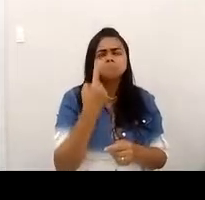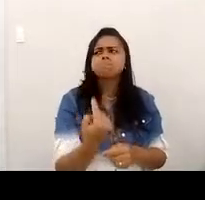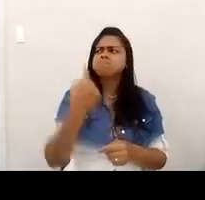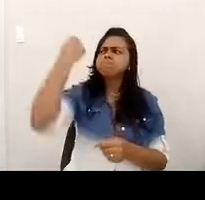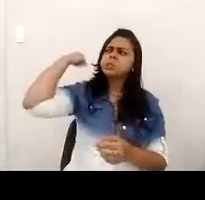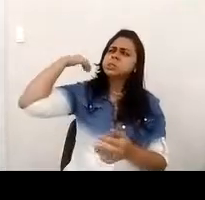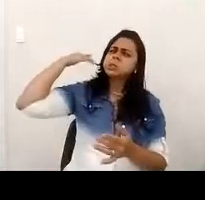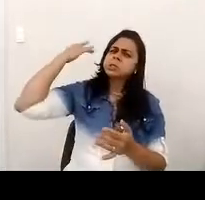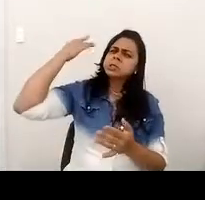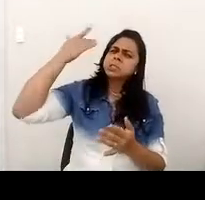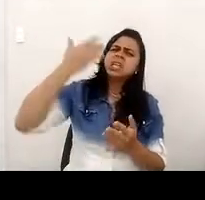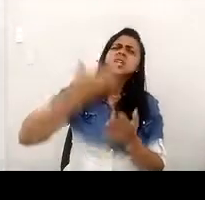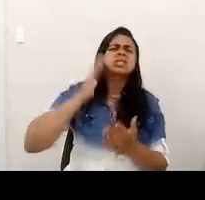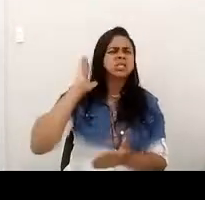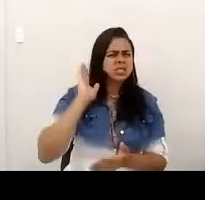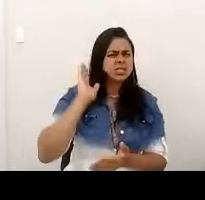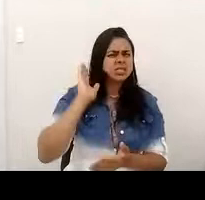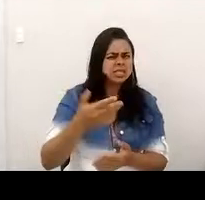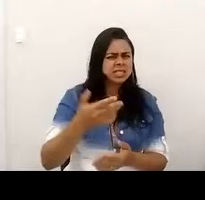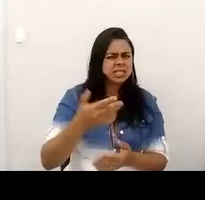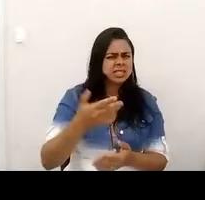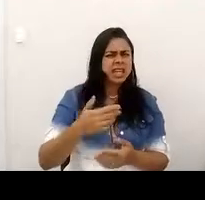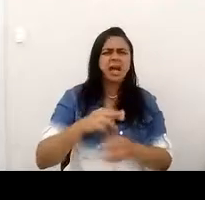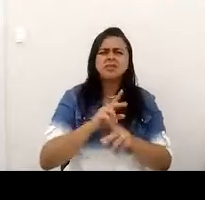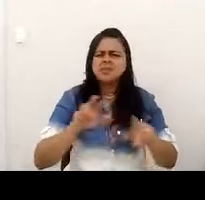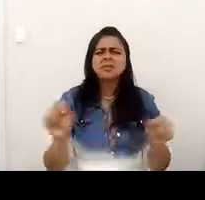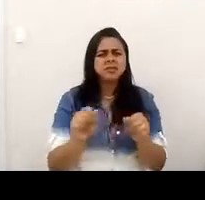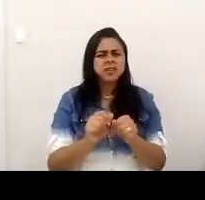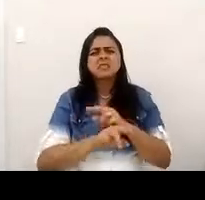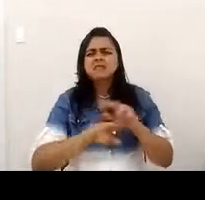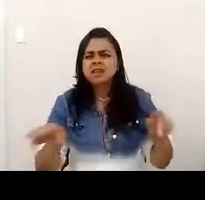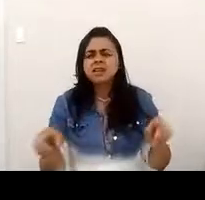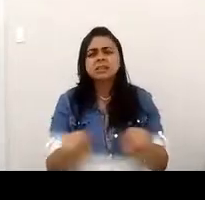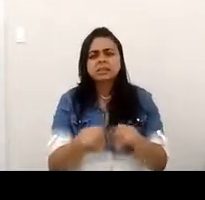percorreu, né? Uma boa distância, muitas questões ainda,